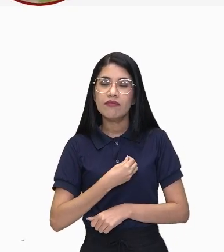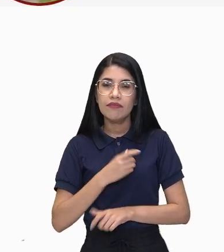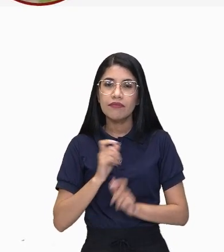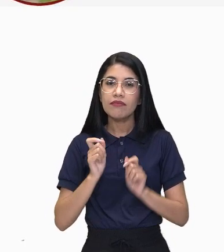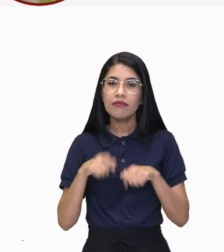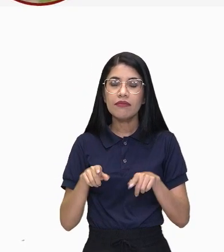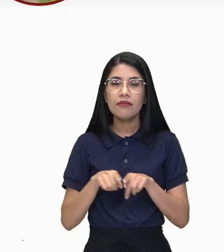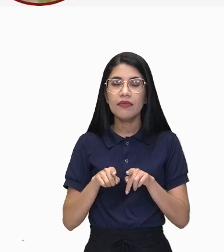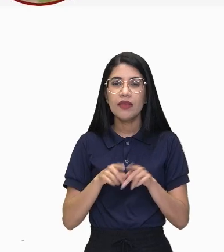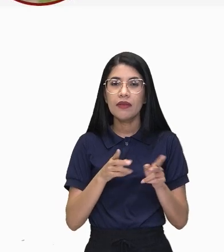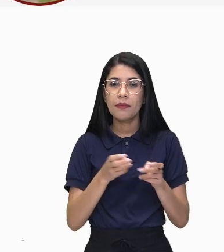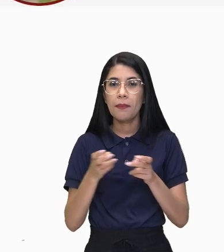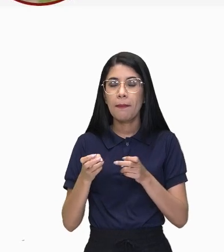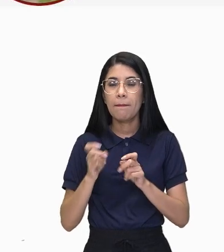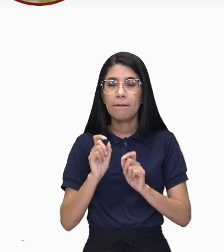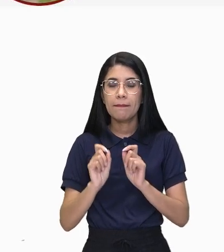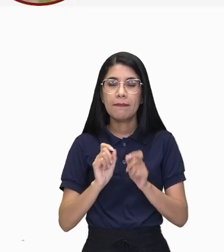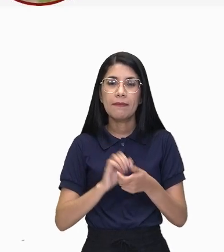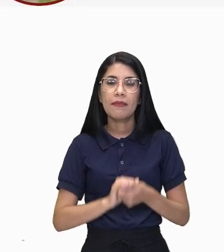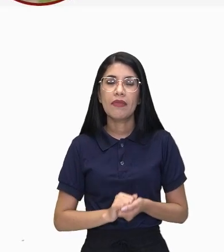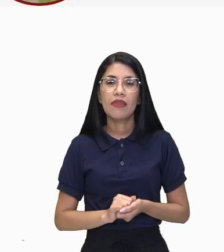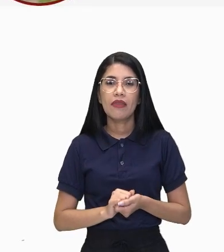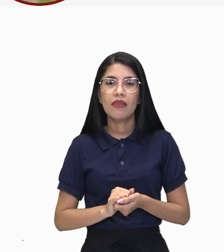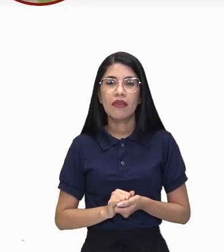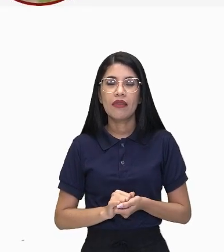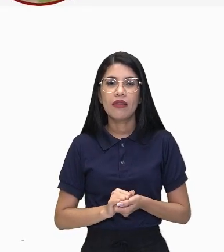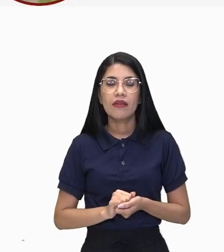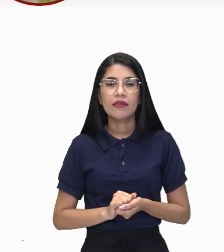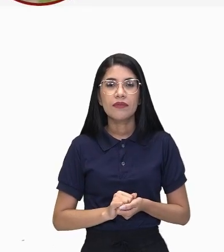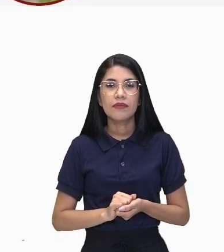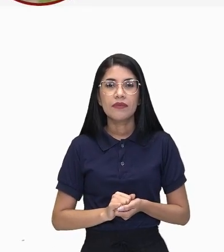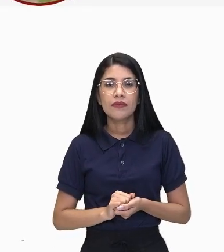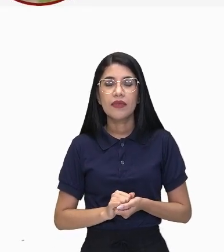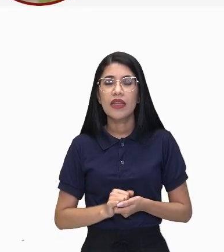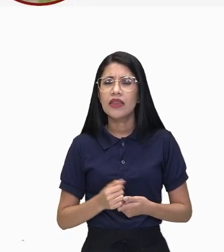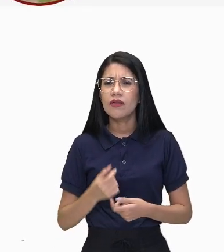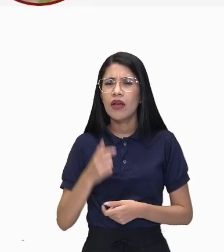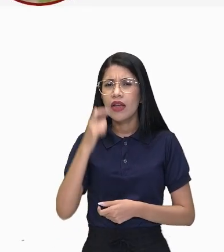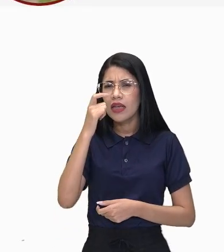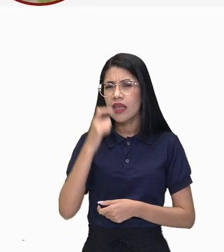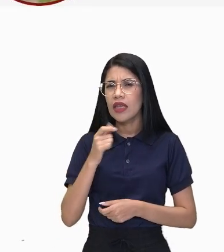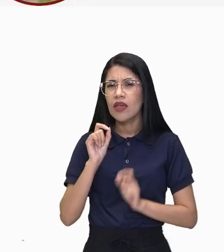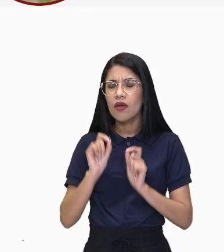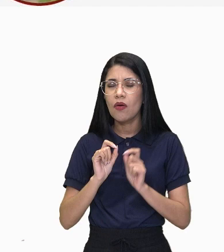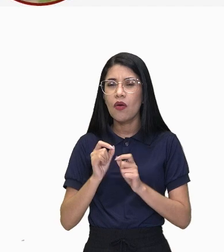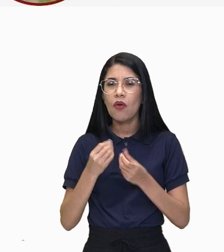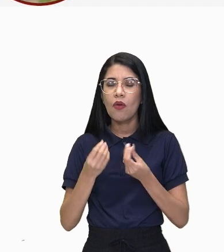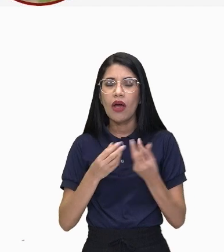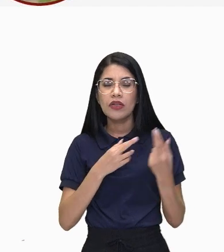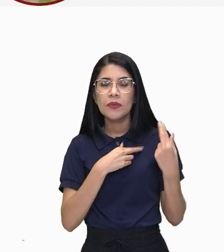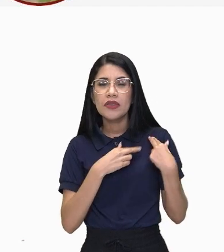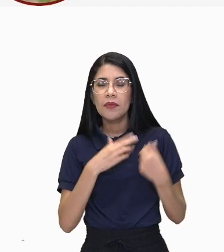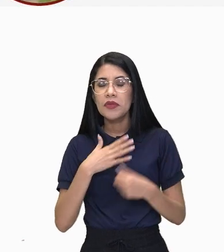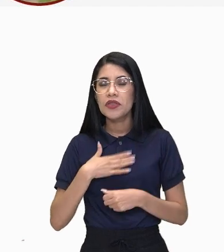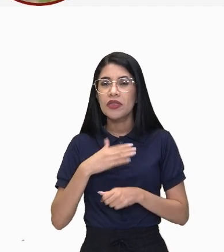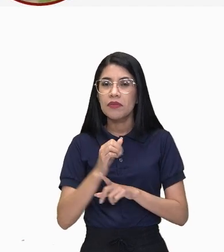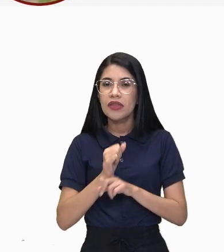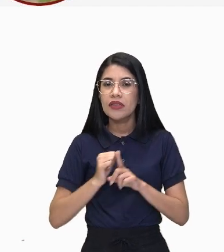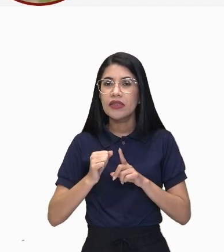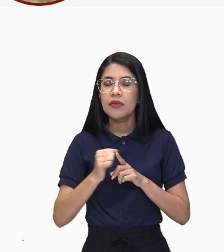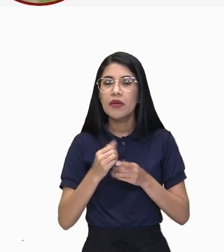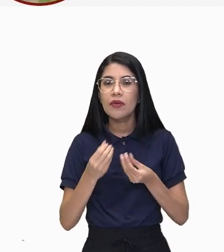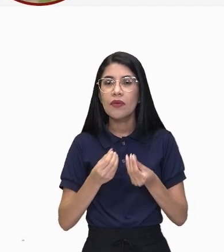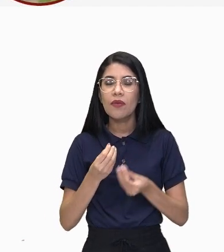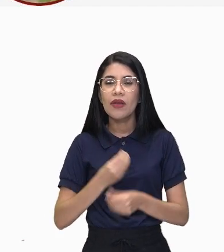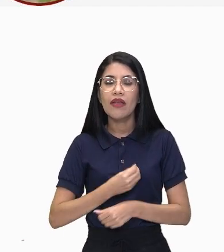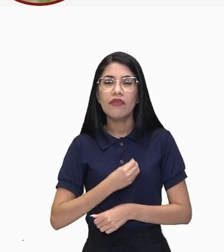também, aí dentro dessa reflexão, né, quem é você, qual é o seu papel na sociedade, né, e qual é o tipo de vida